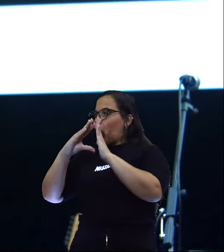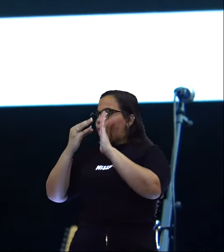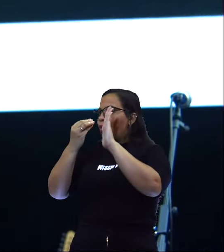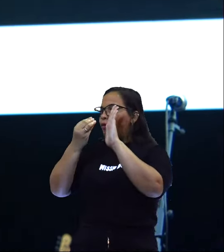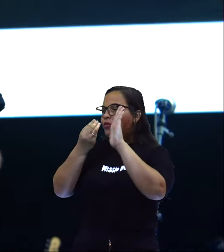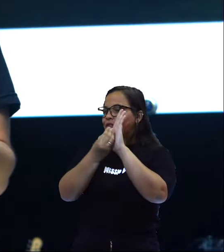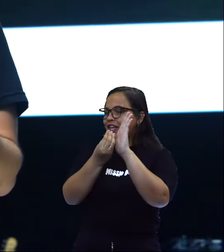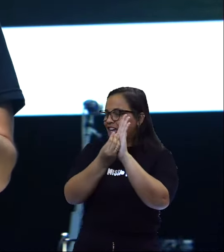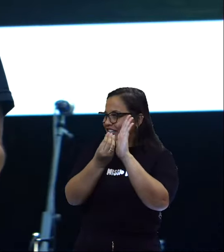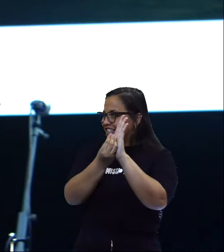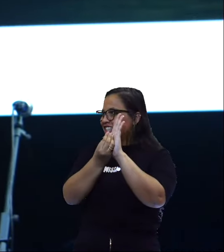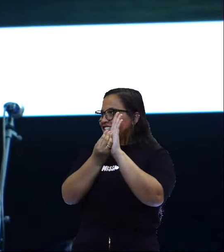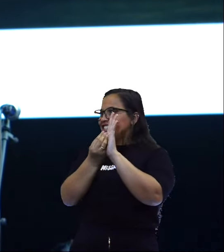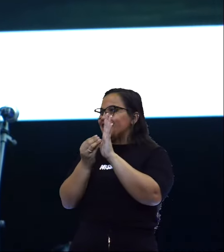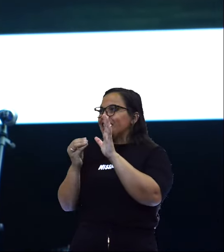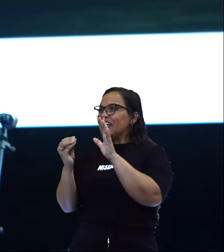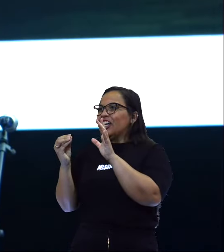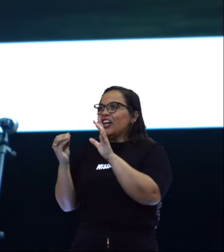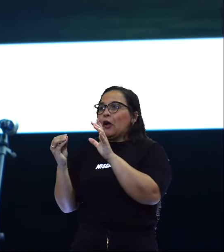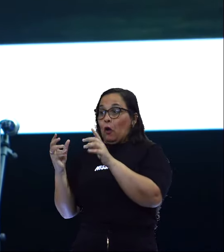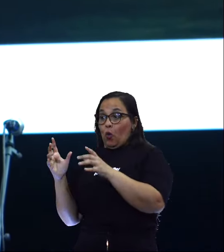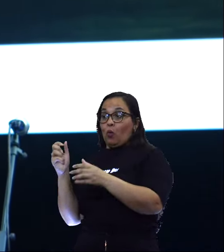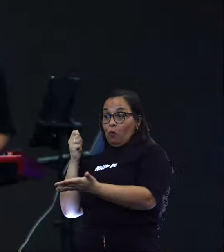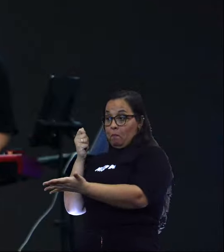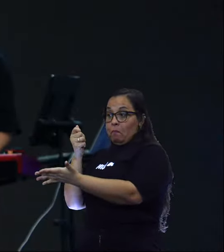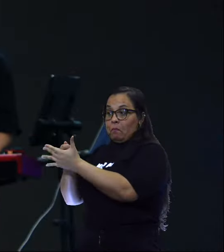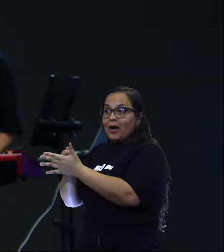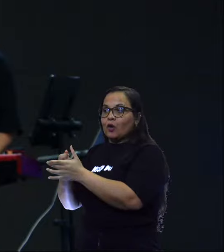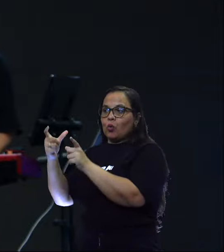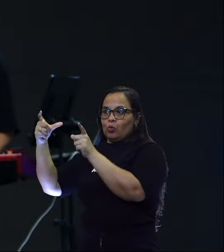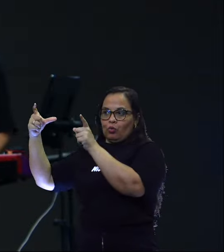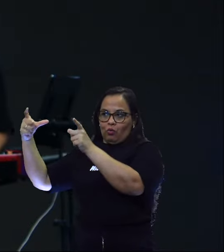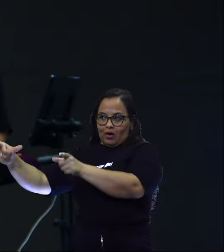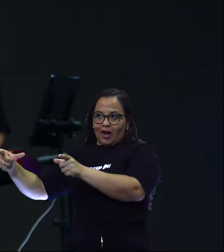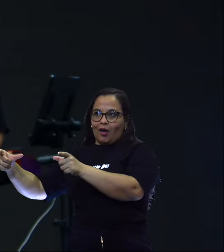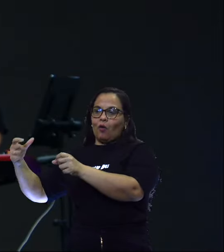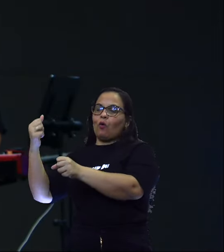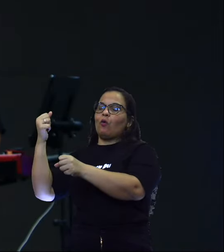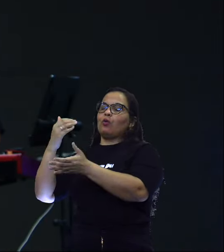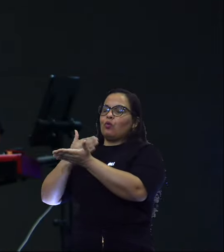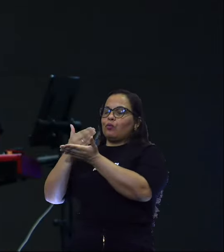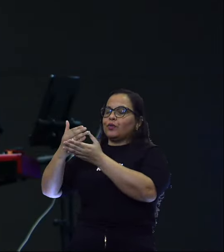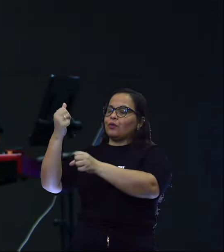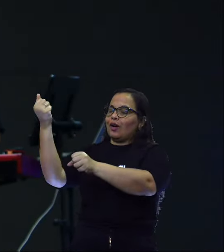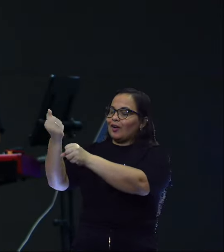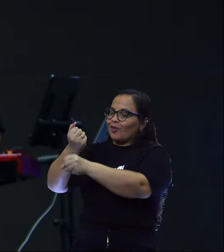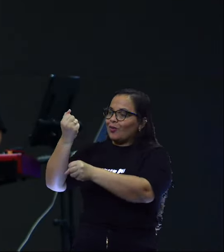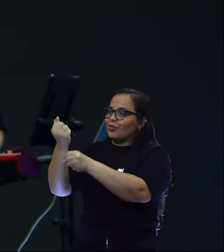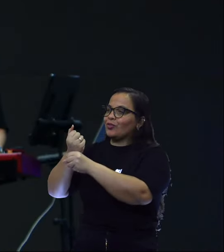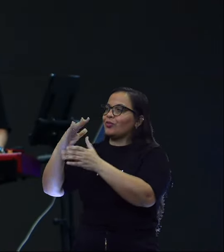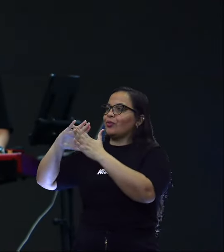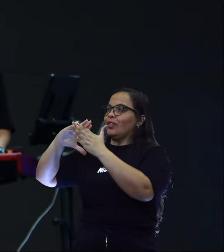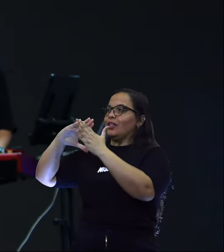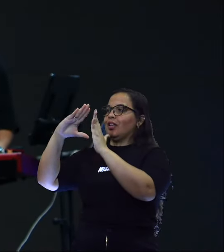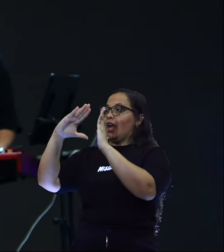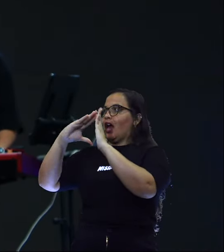volta. E sabem, nós não somos daqueles que retrocedem, nós somos daqueles que avançam.